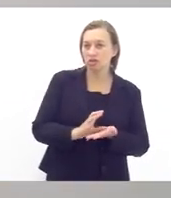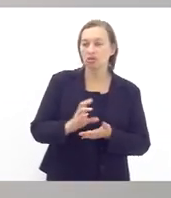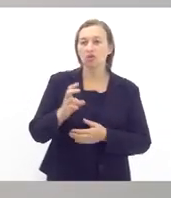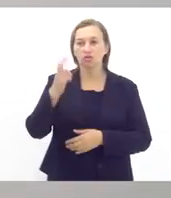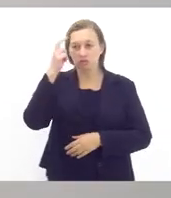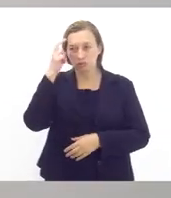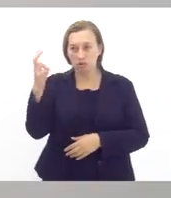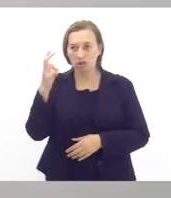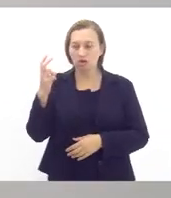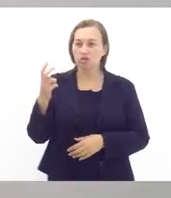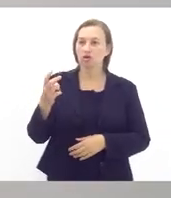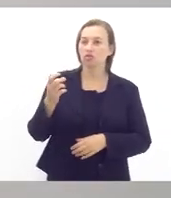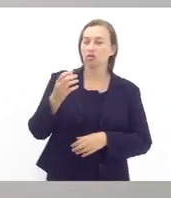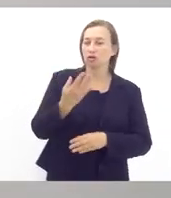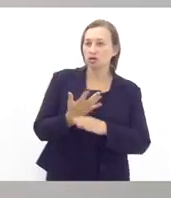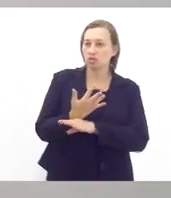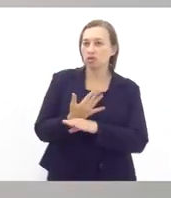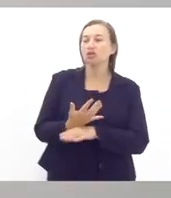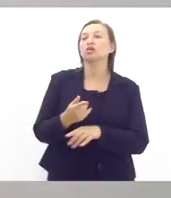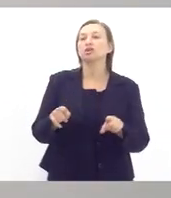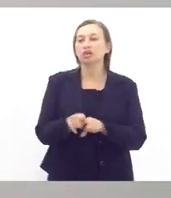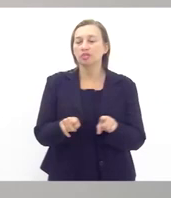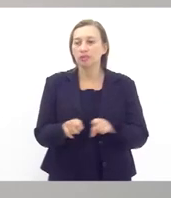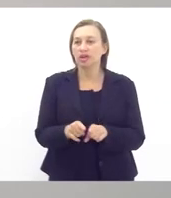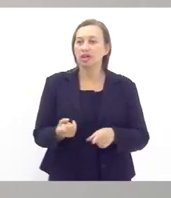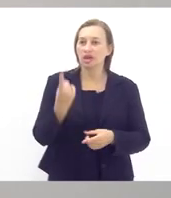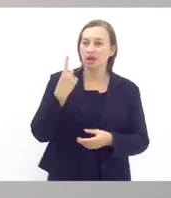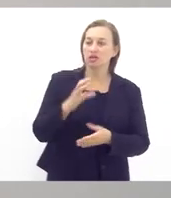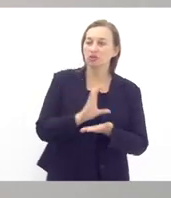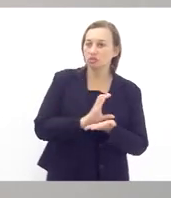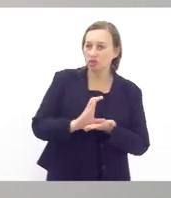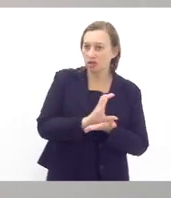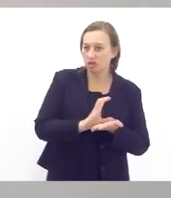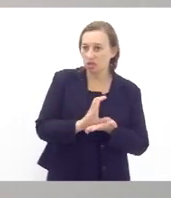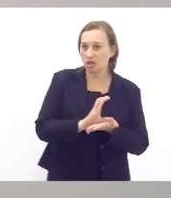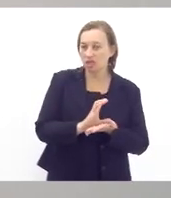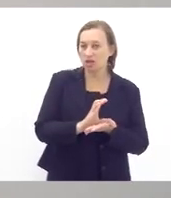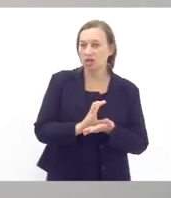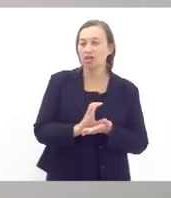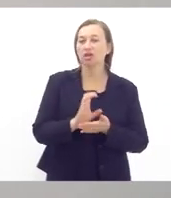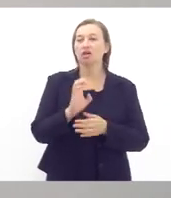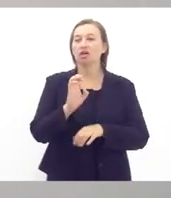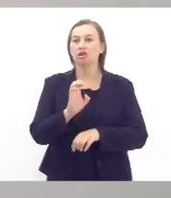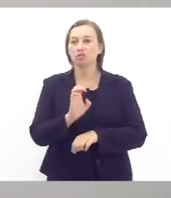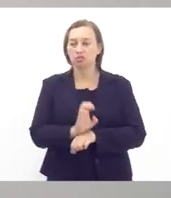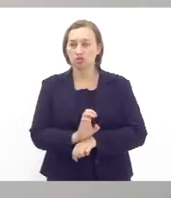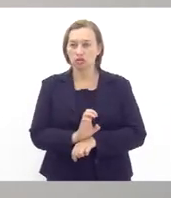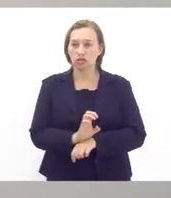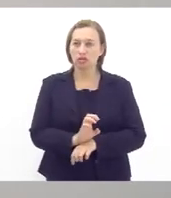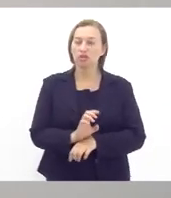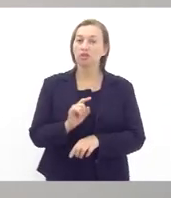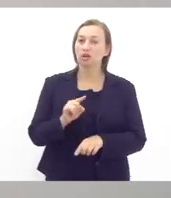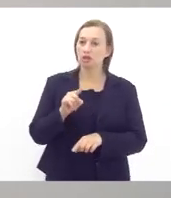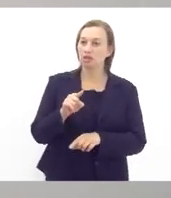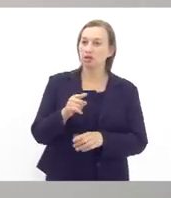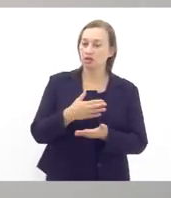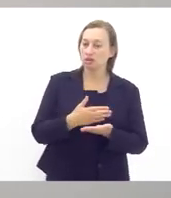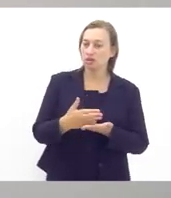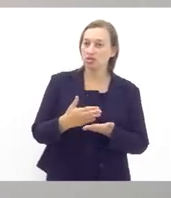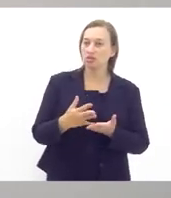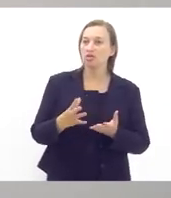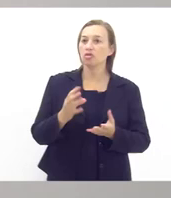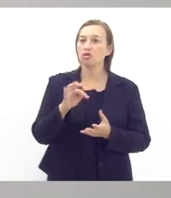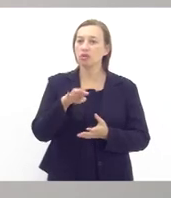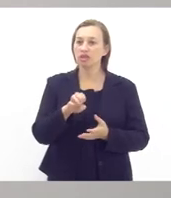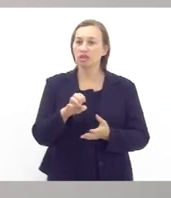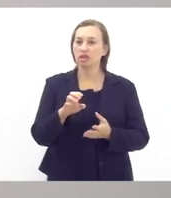Caxias conselheira Estadual representando né suplente na cadeira da Baixada Fluminense e foi a partir dali que a gente foi para o